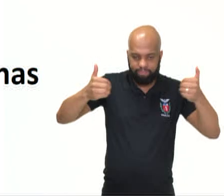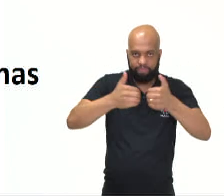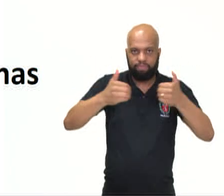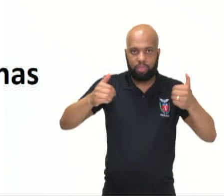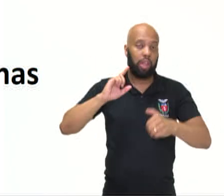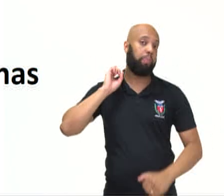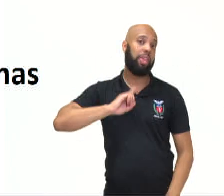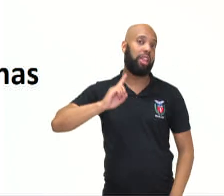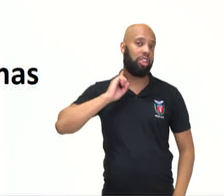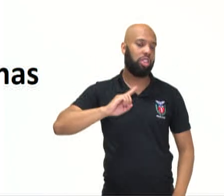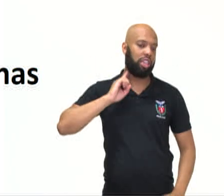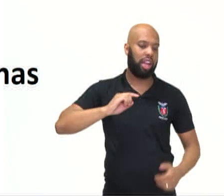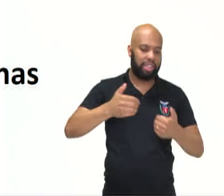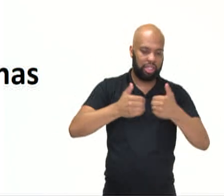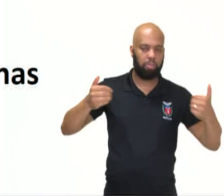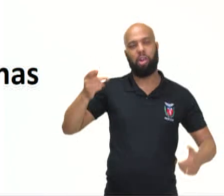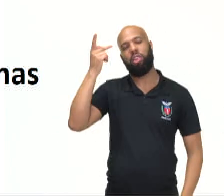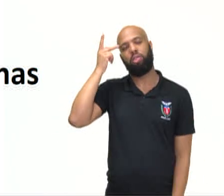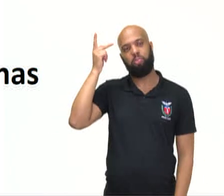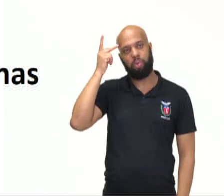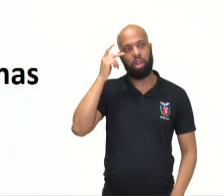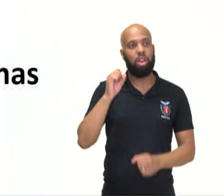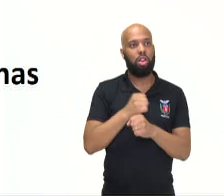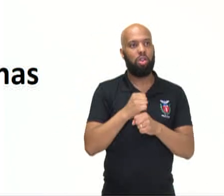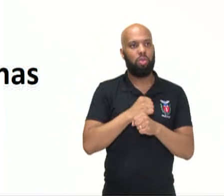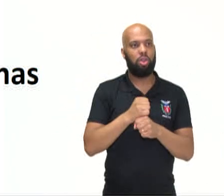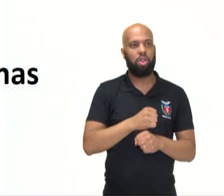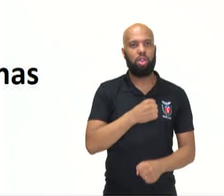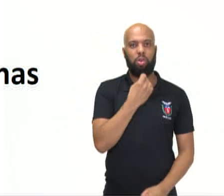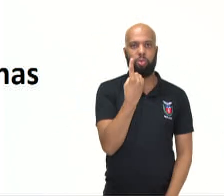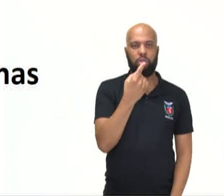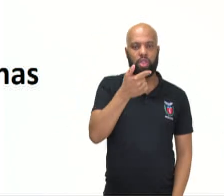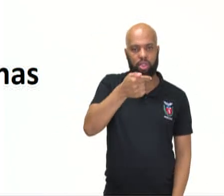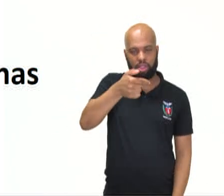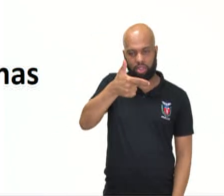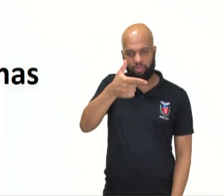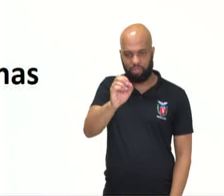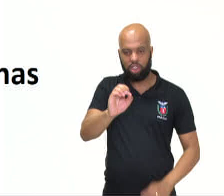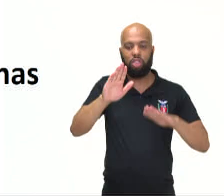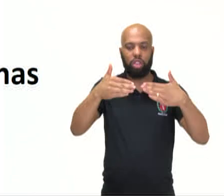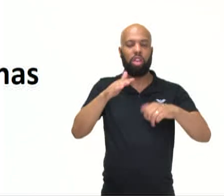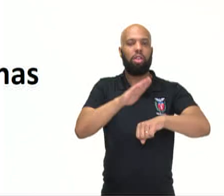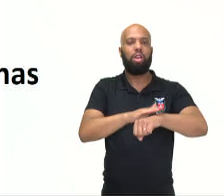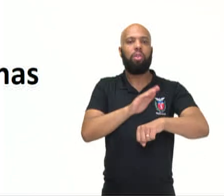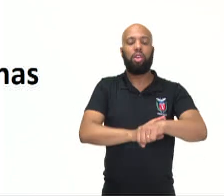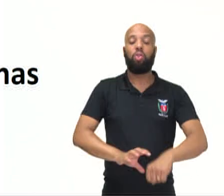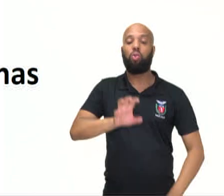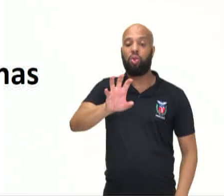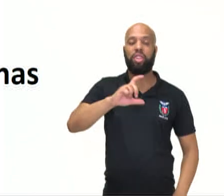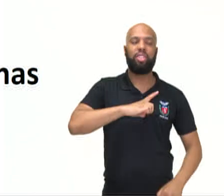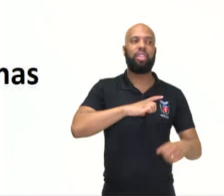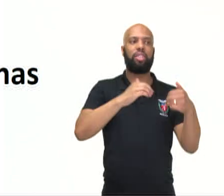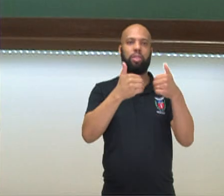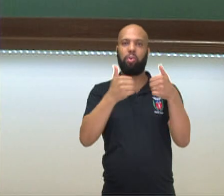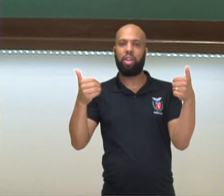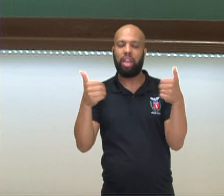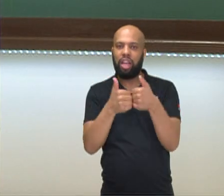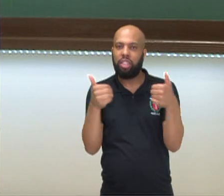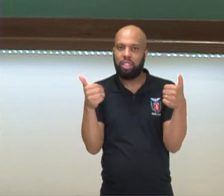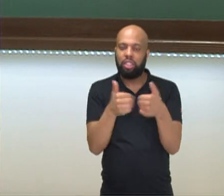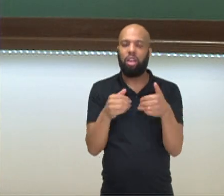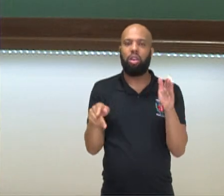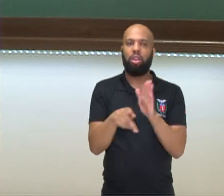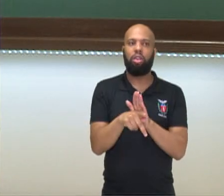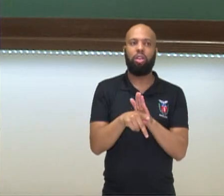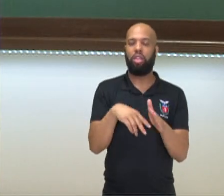de Minas Gerais e São Paulo, isso em 1720, e é nesse momento dessa separação das colônias